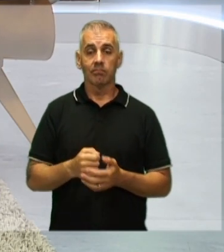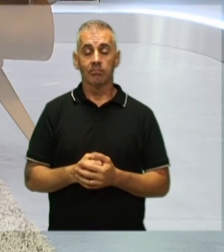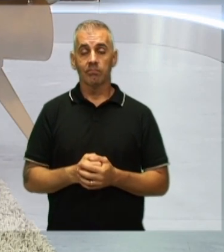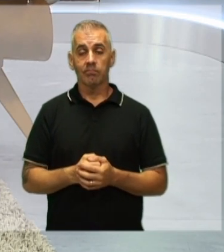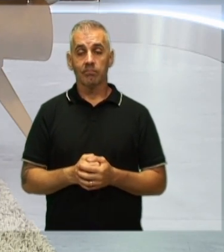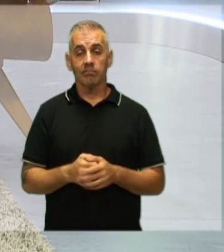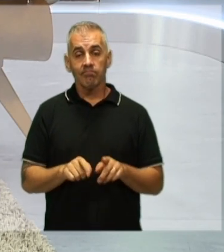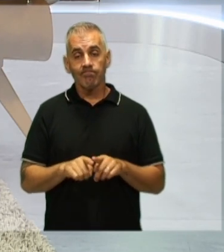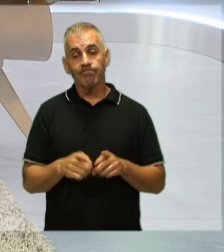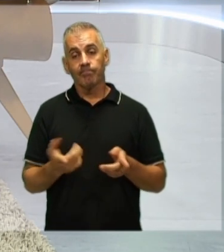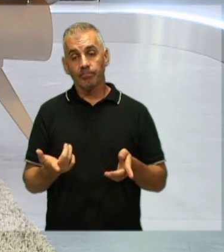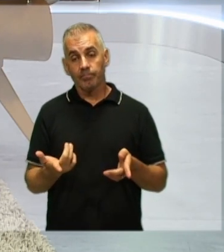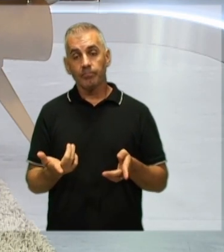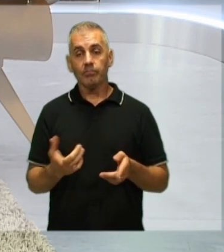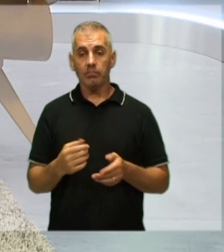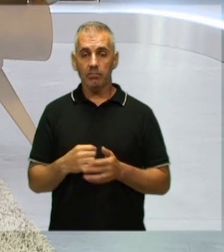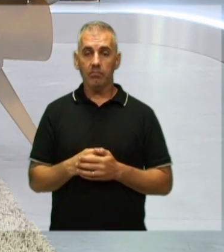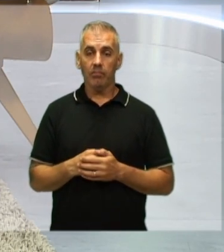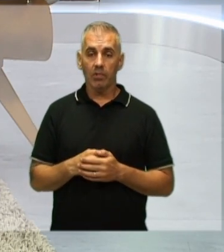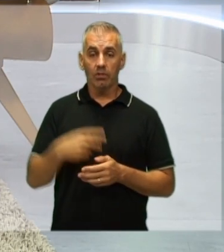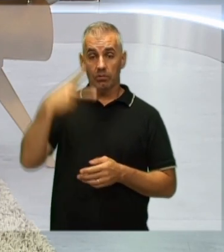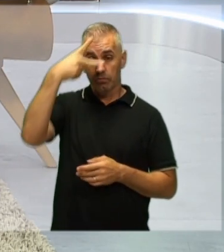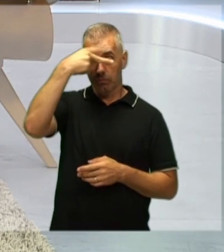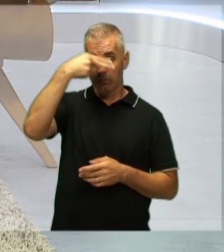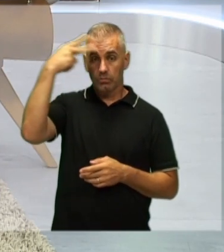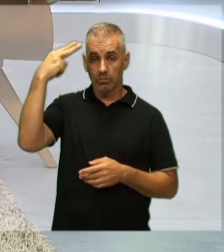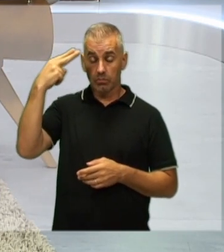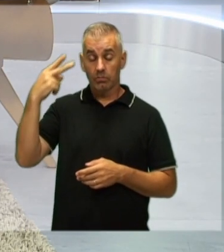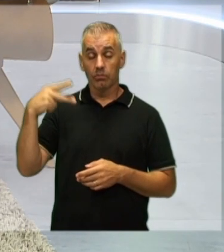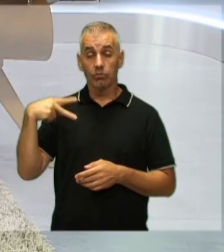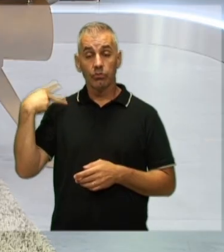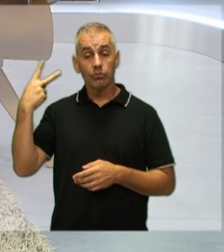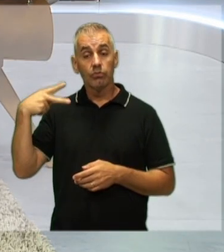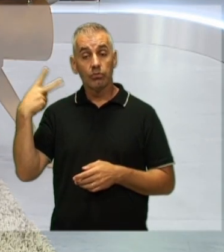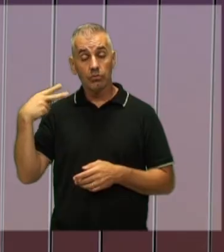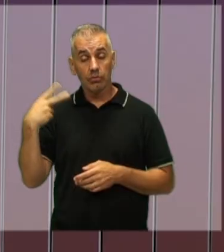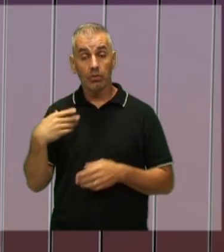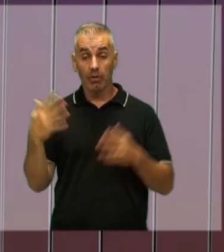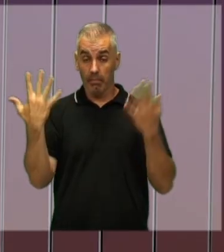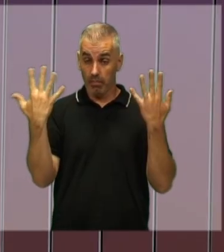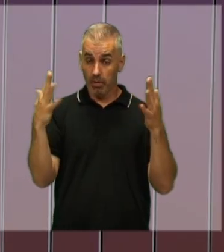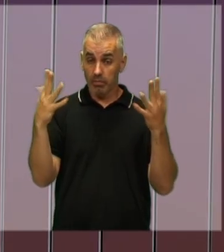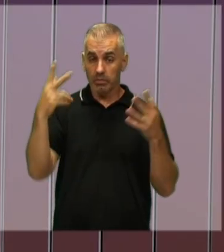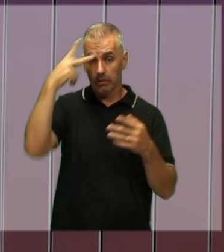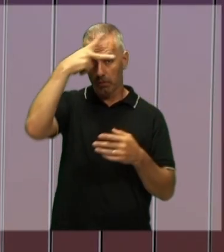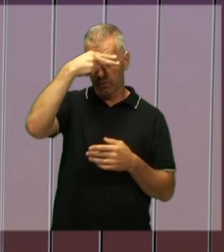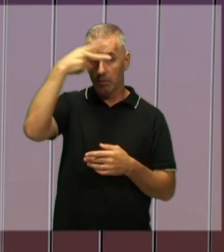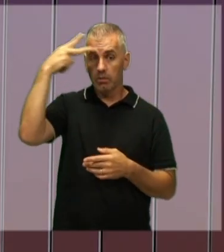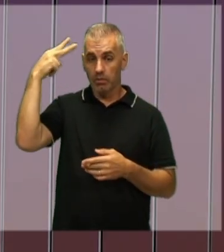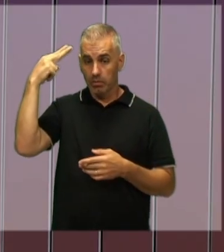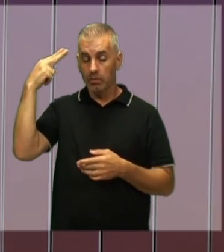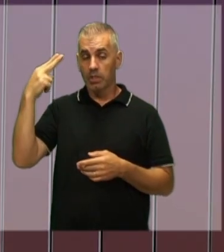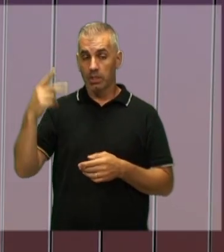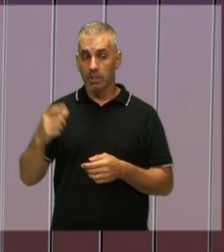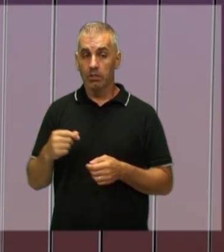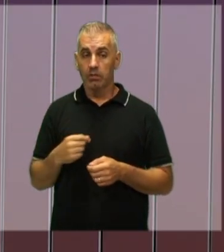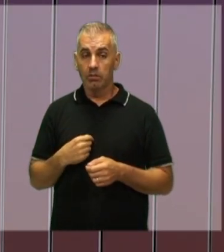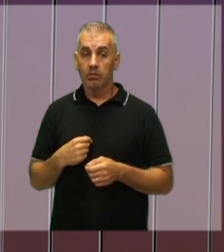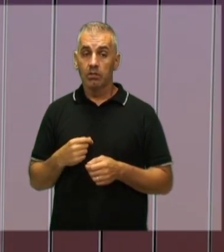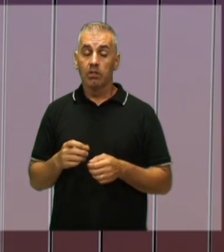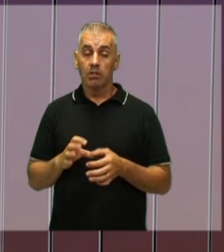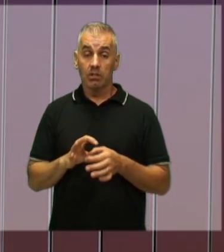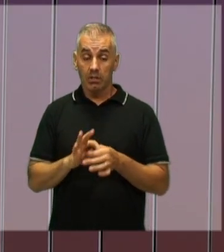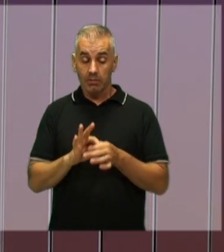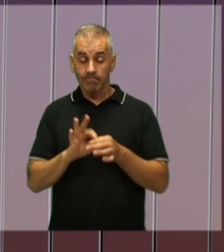mas com a benesse do prefeito aí para os vereadores, e eu quero parabenizar o prefeito, até falei isso para você ainda há pouco, que